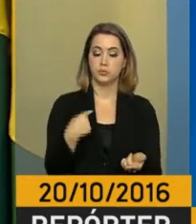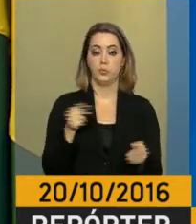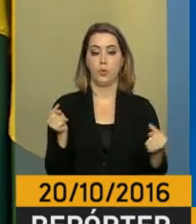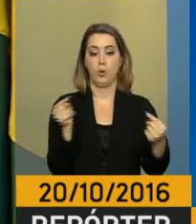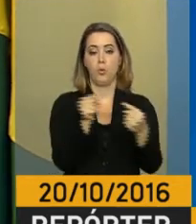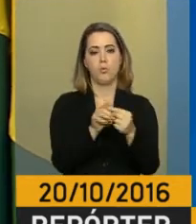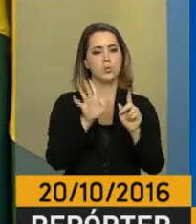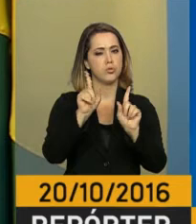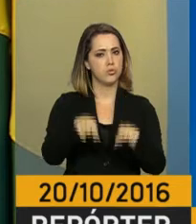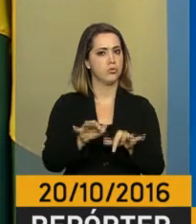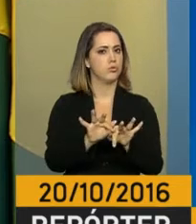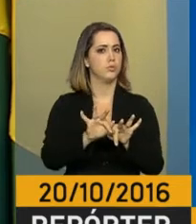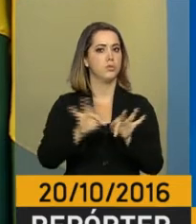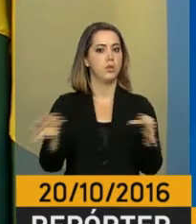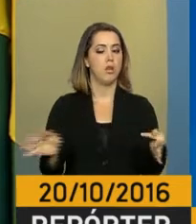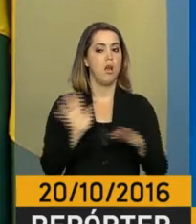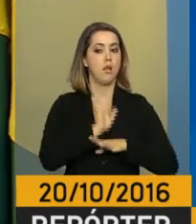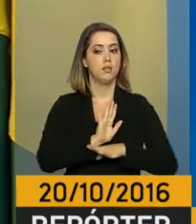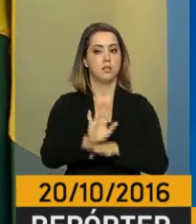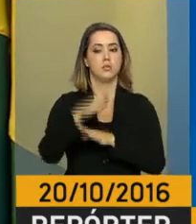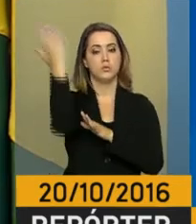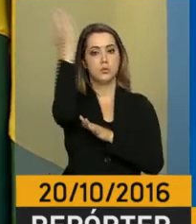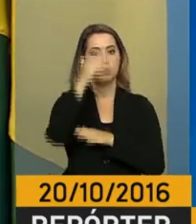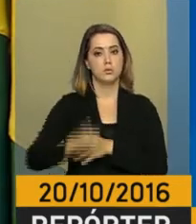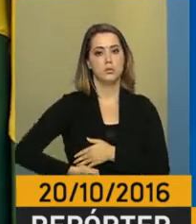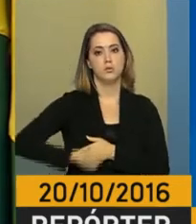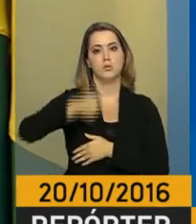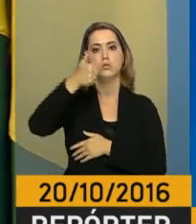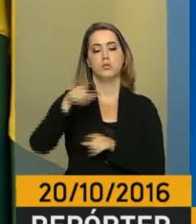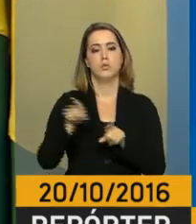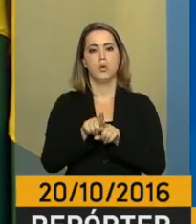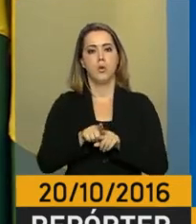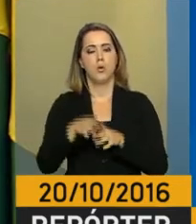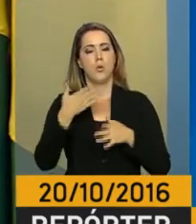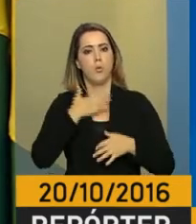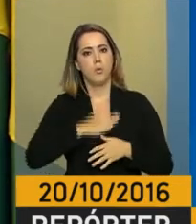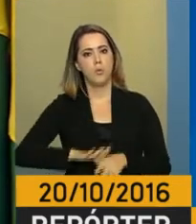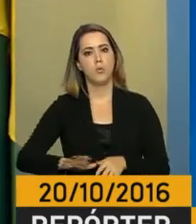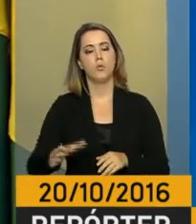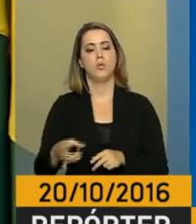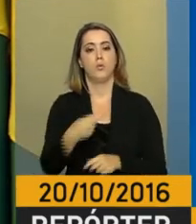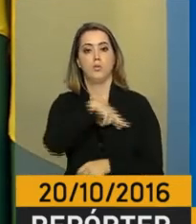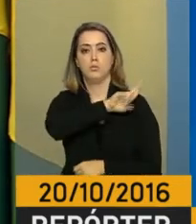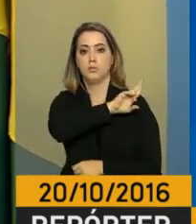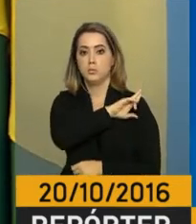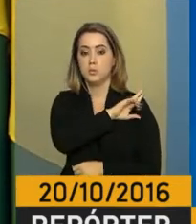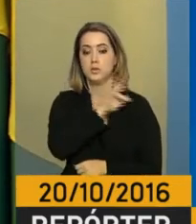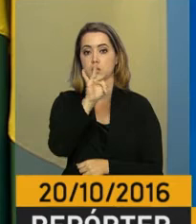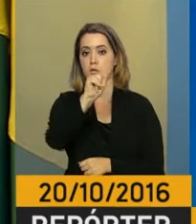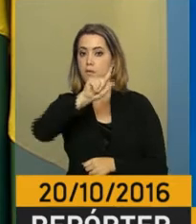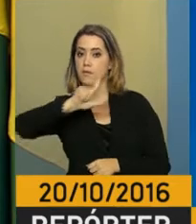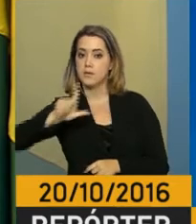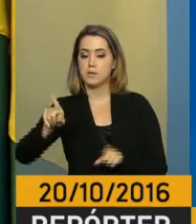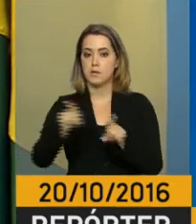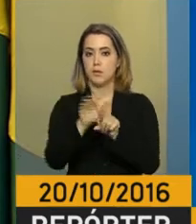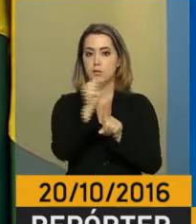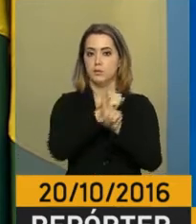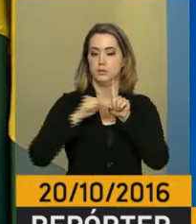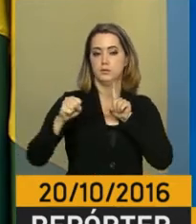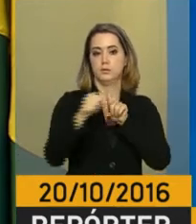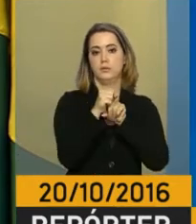objetivo é simples: contribuir para um Brasil melhor, com sobriedade e responsabilidade fiscal e social.